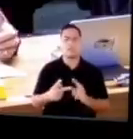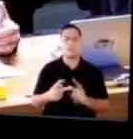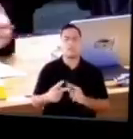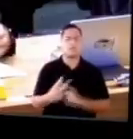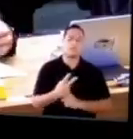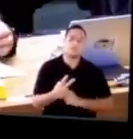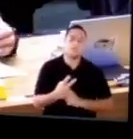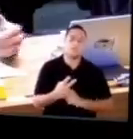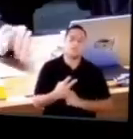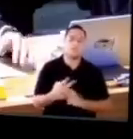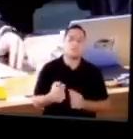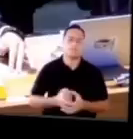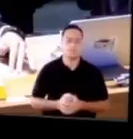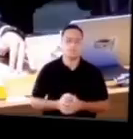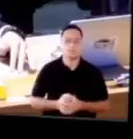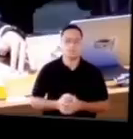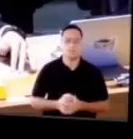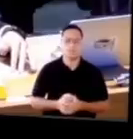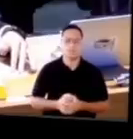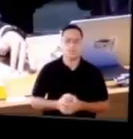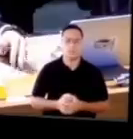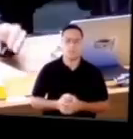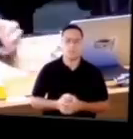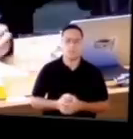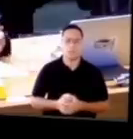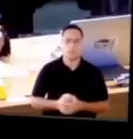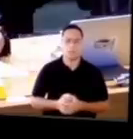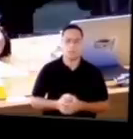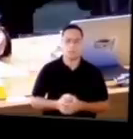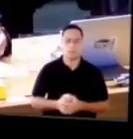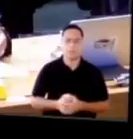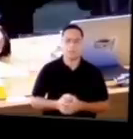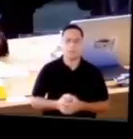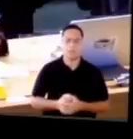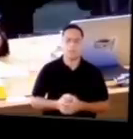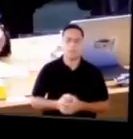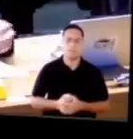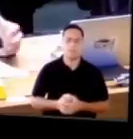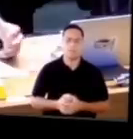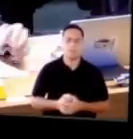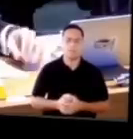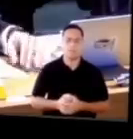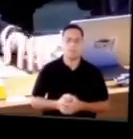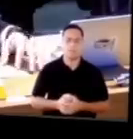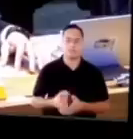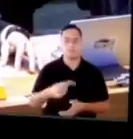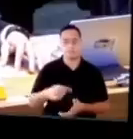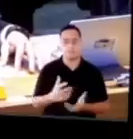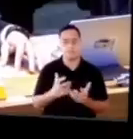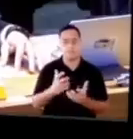os conservadores nós queremos preservar as coisas e as instituições